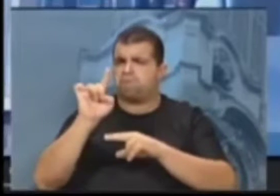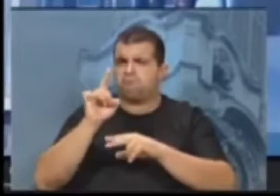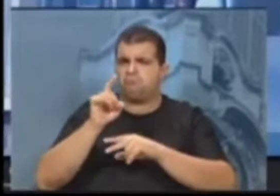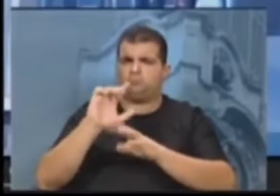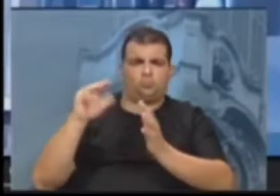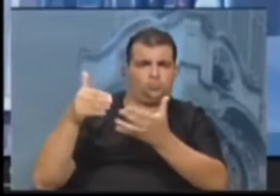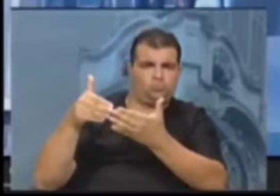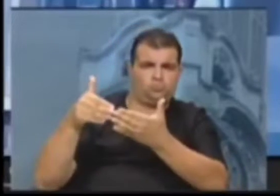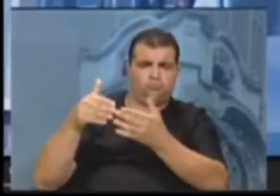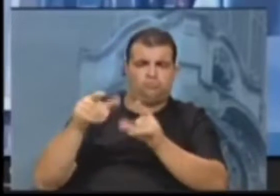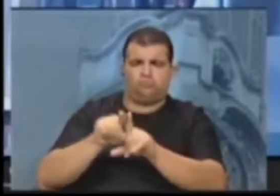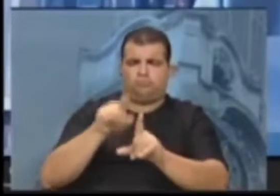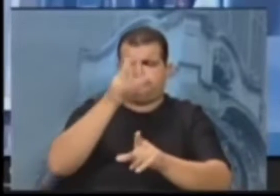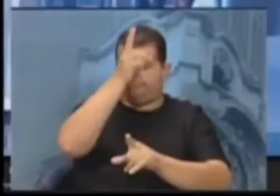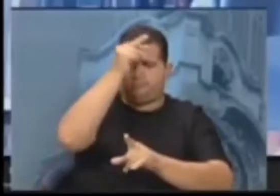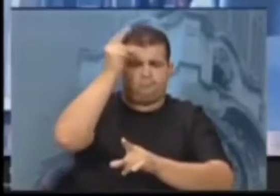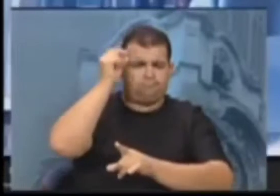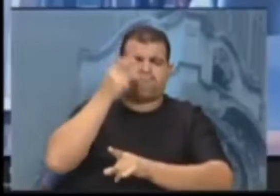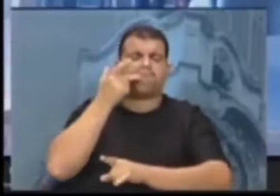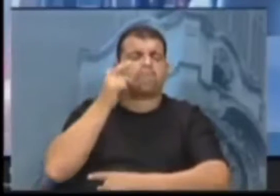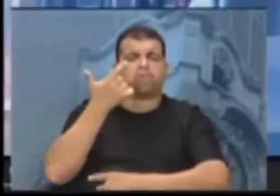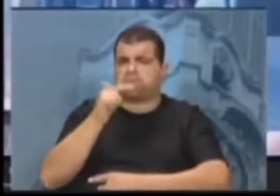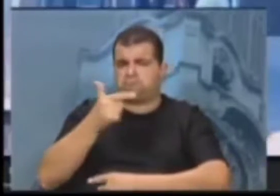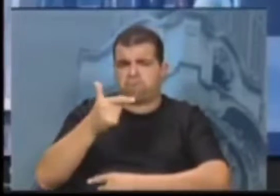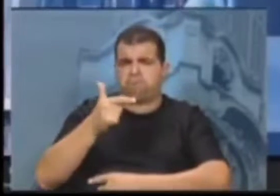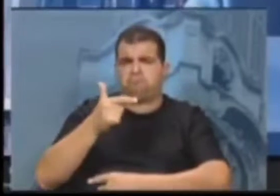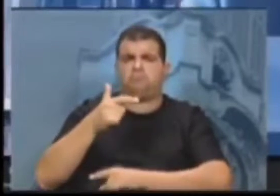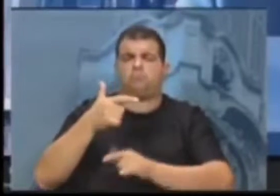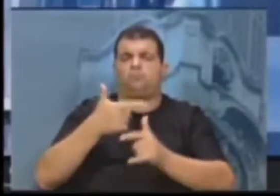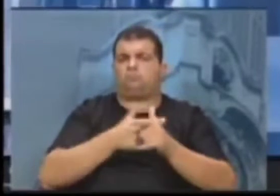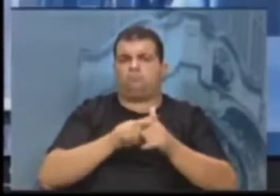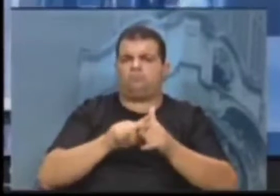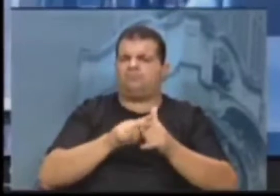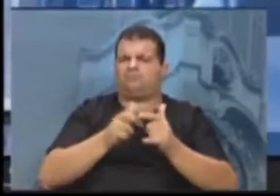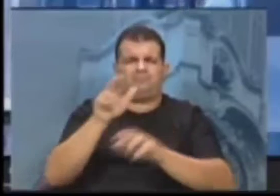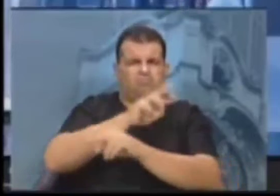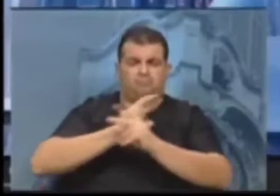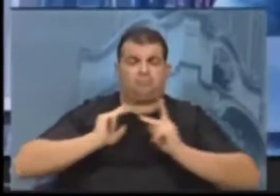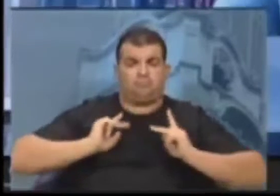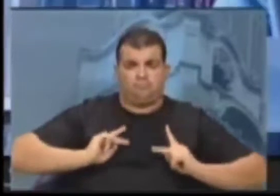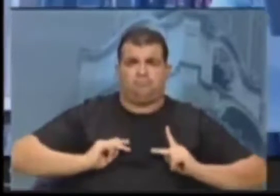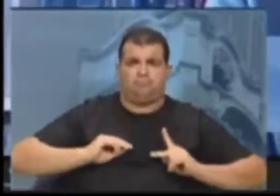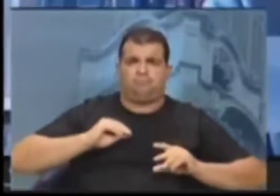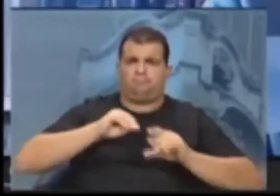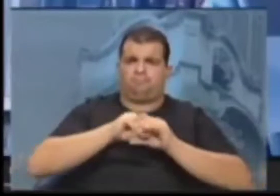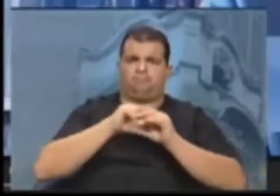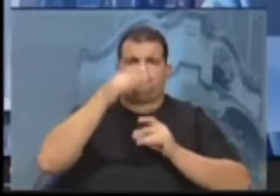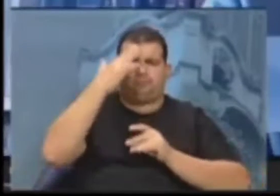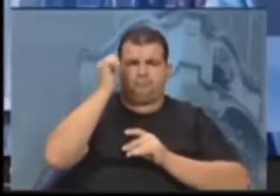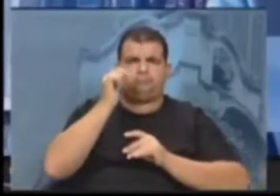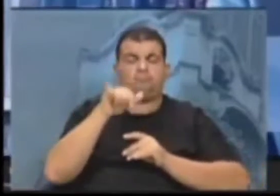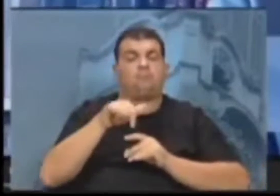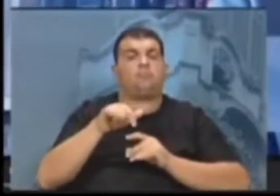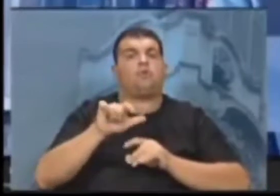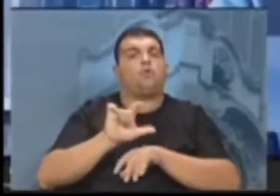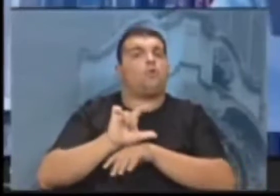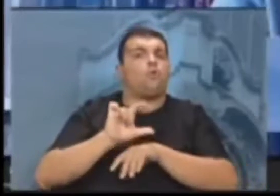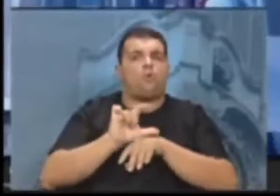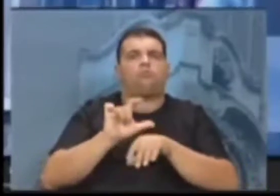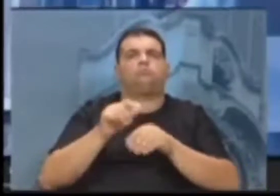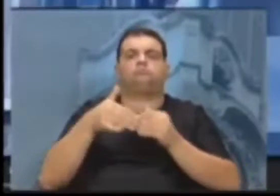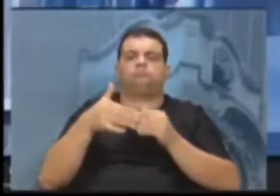essa crise que envolveu diversos atores. É claro que a gente sabe que não é o comércio necessariamente que